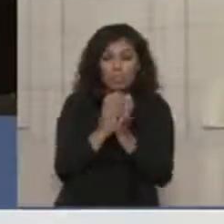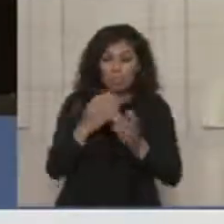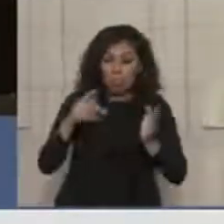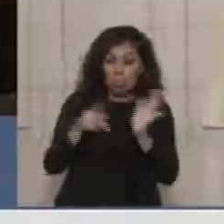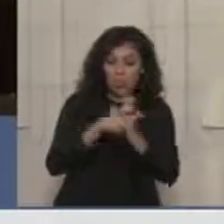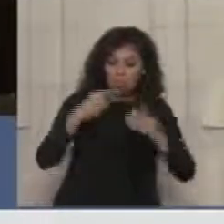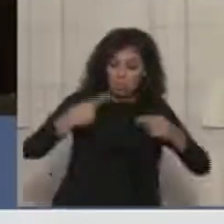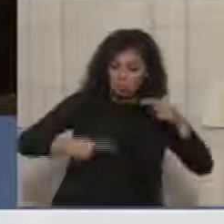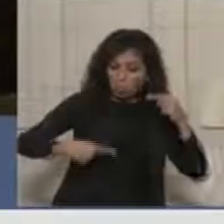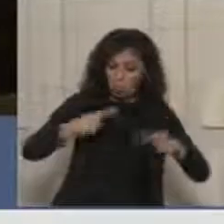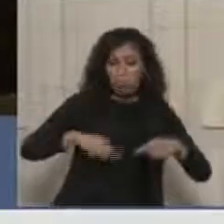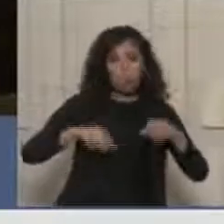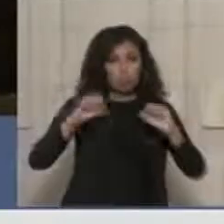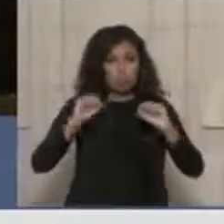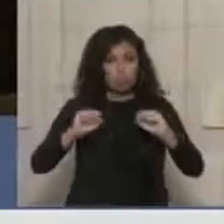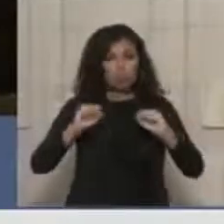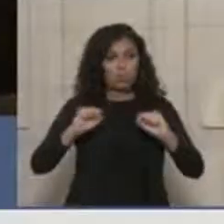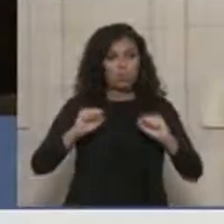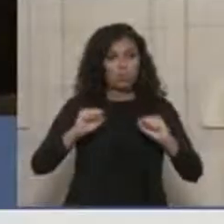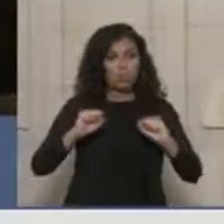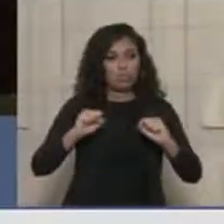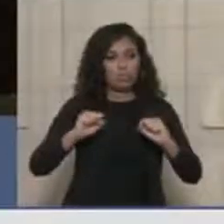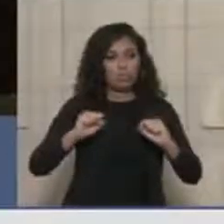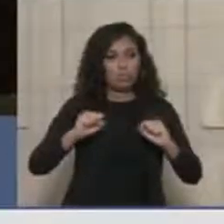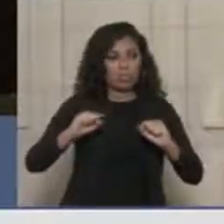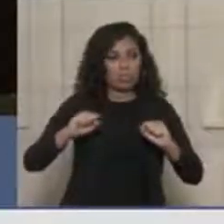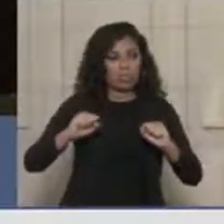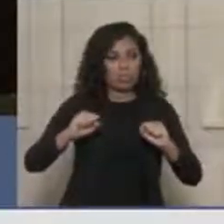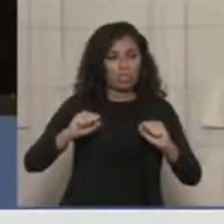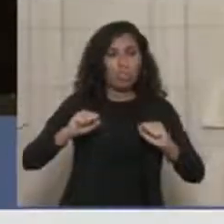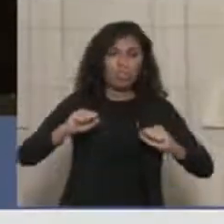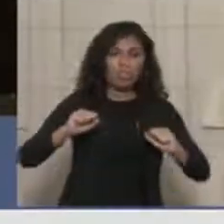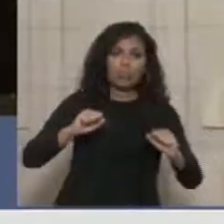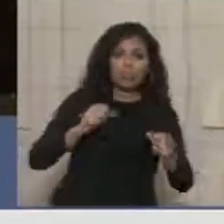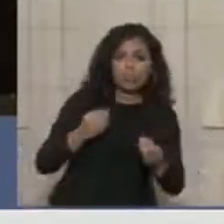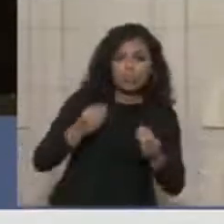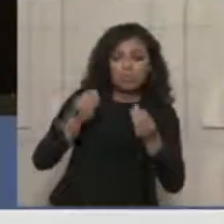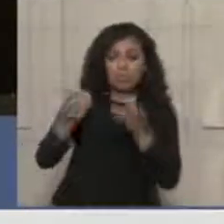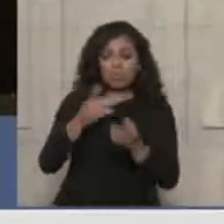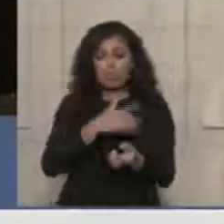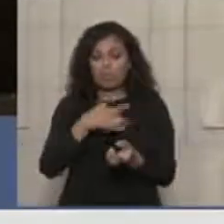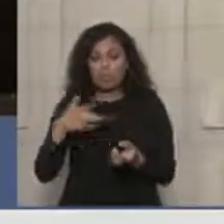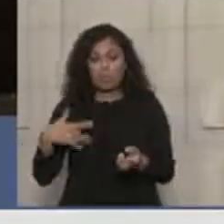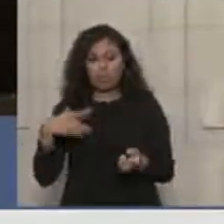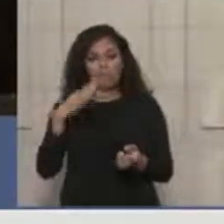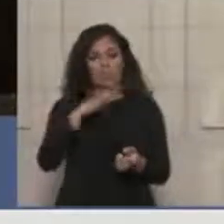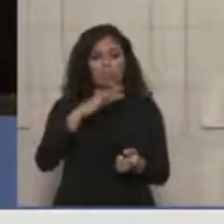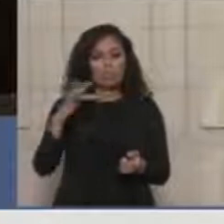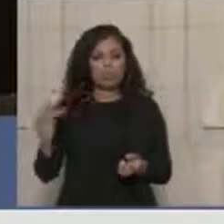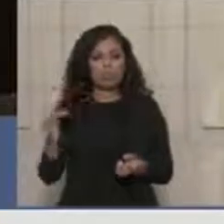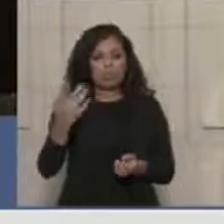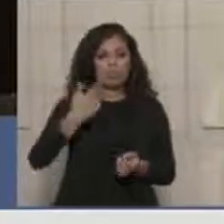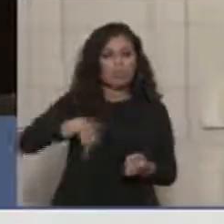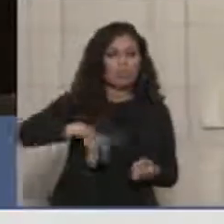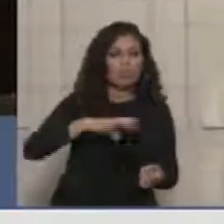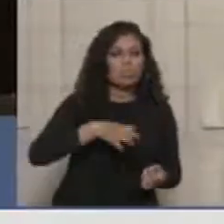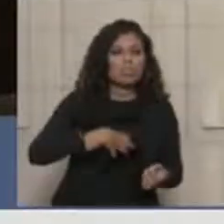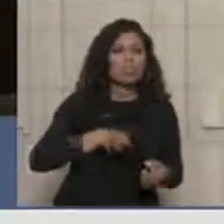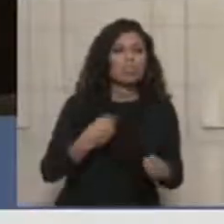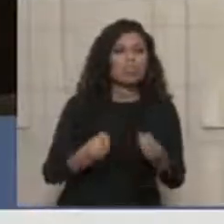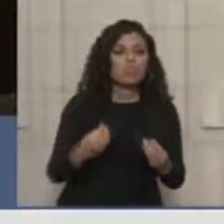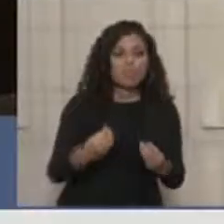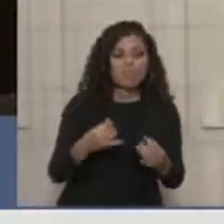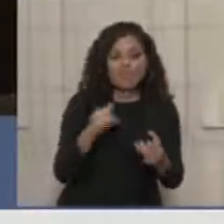política, que poderiam ter sido utilizados como recursos para a saúde de Cabo Frio, a gente fica realmente